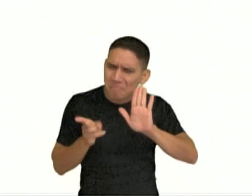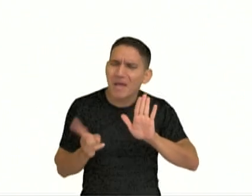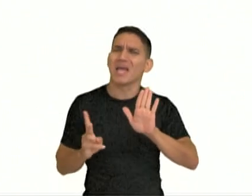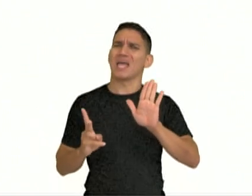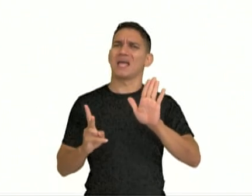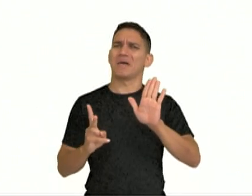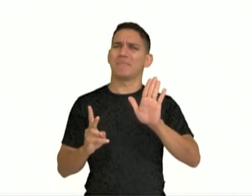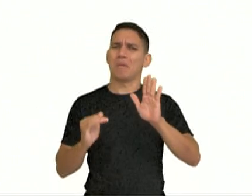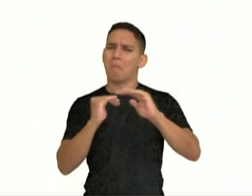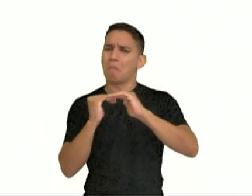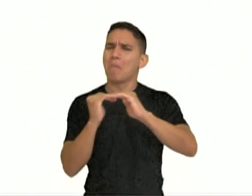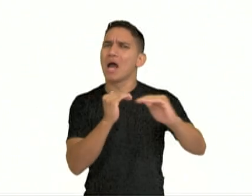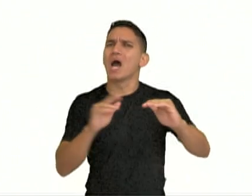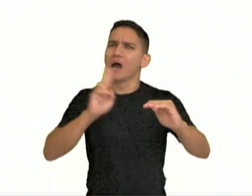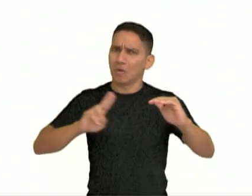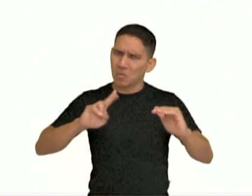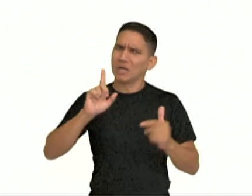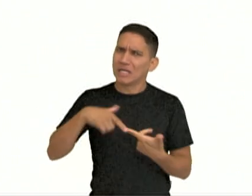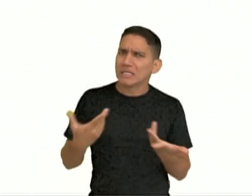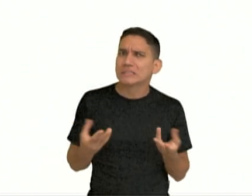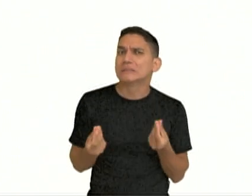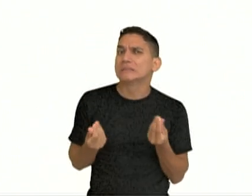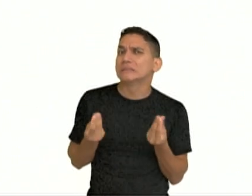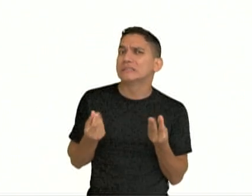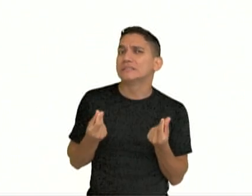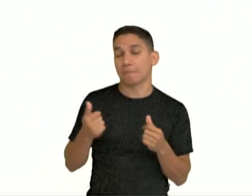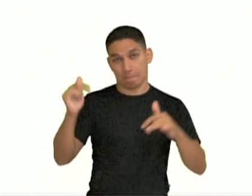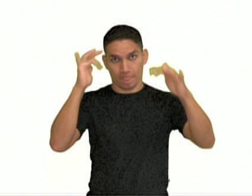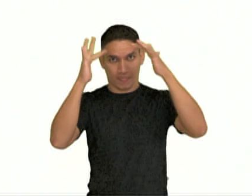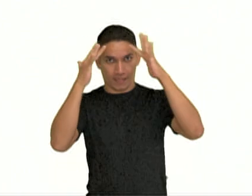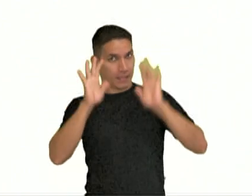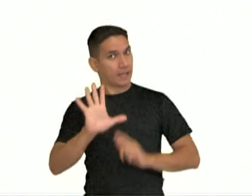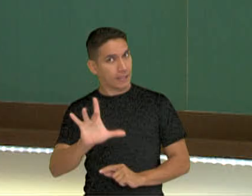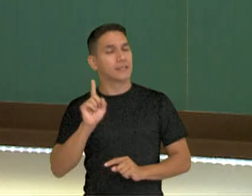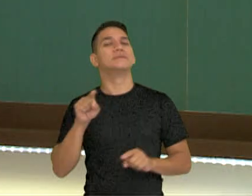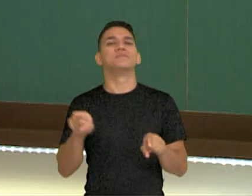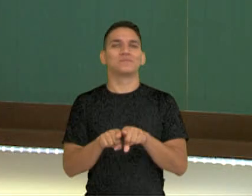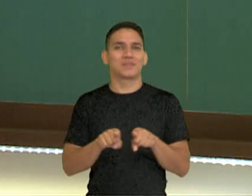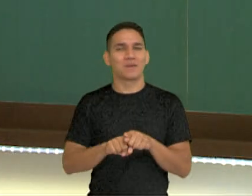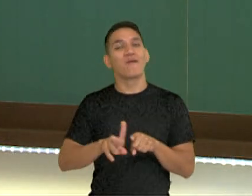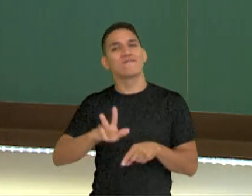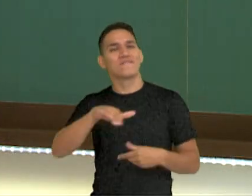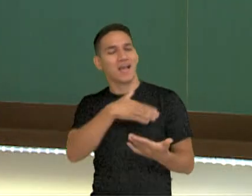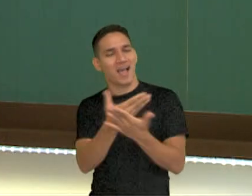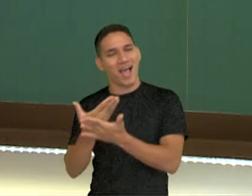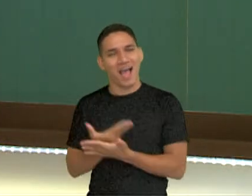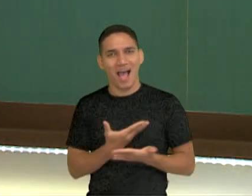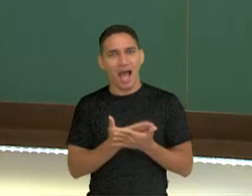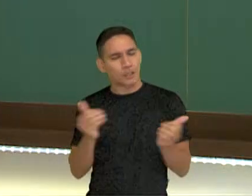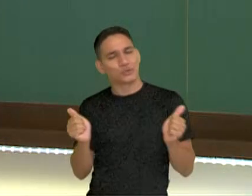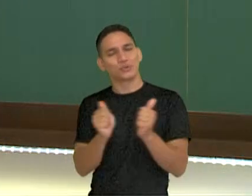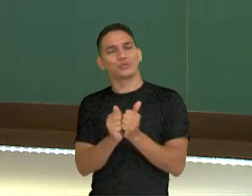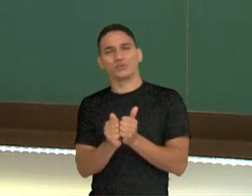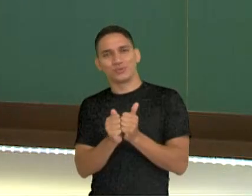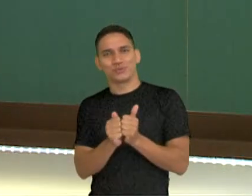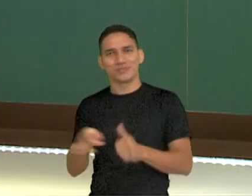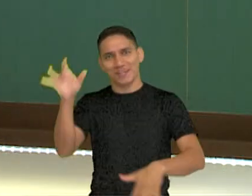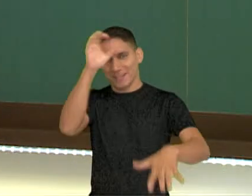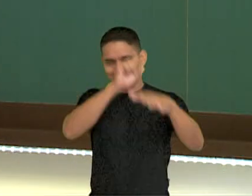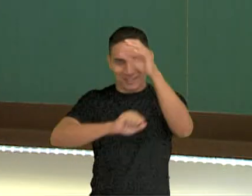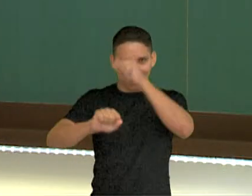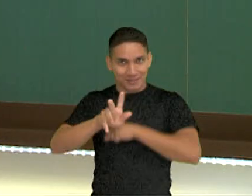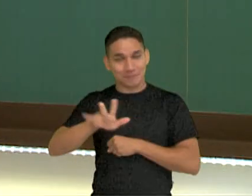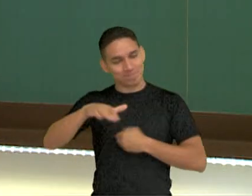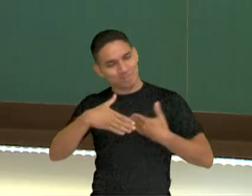de medida que é usada? Vamos pensar aí e vamos fazer a nossa aulinha aqui juntos para